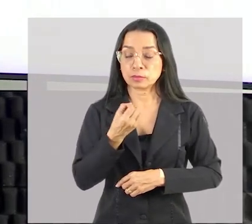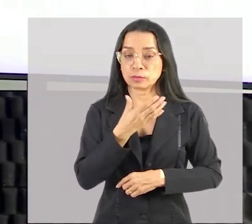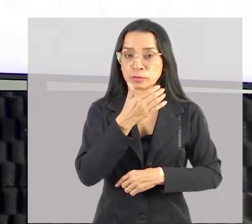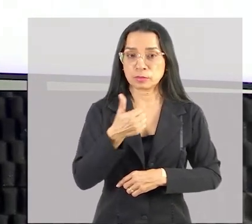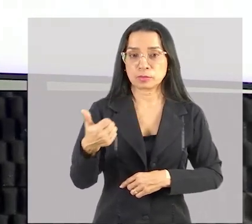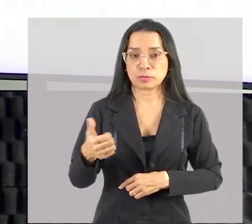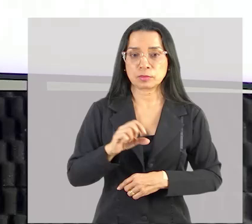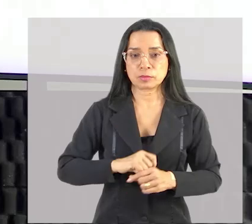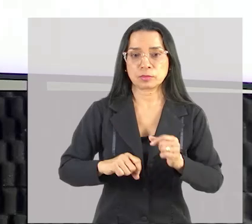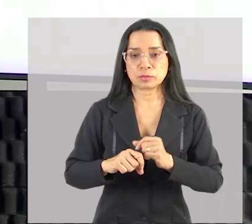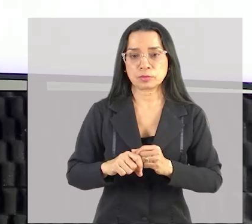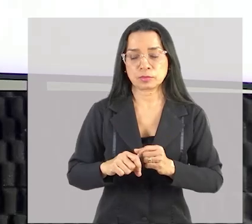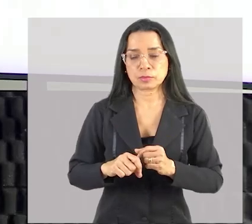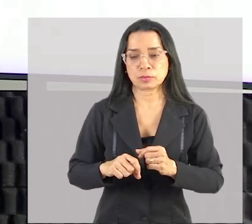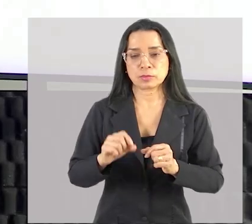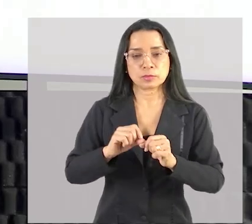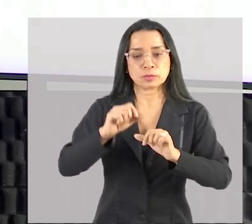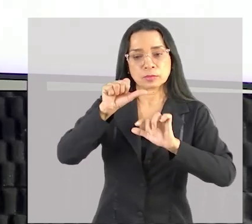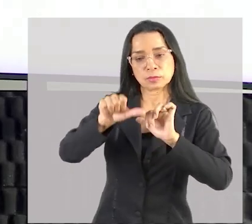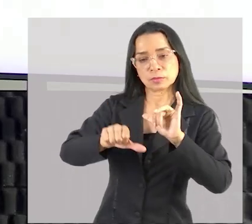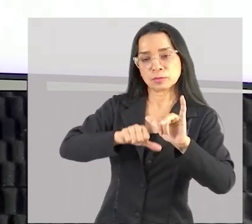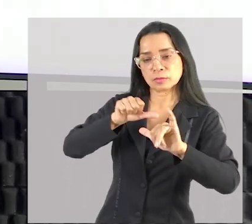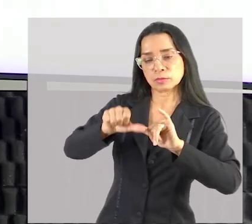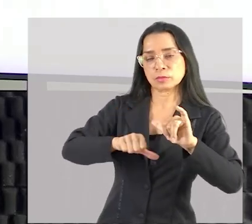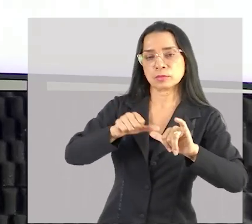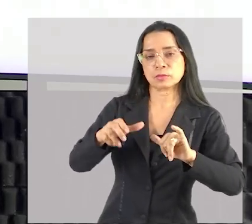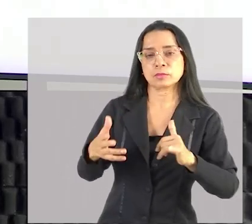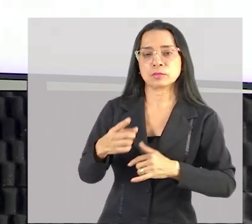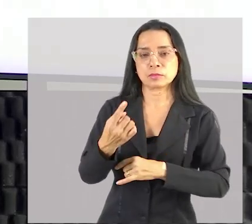E eu vou fazer uma reaçãozinha com ácido nítrico.